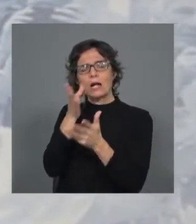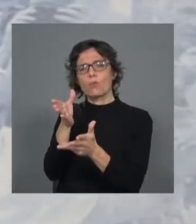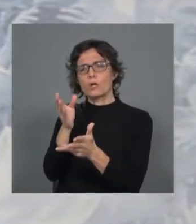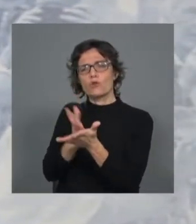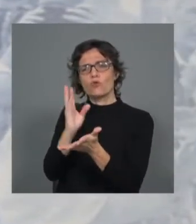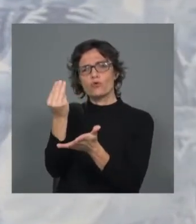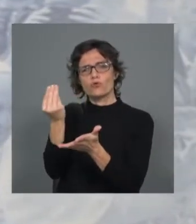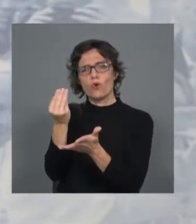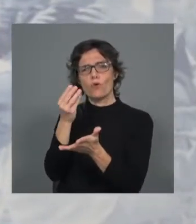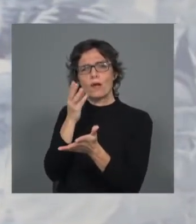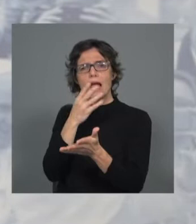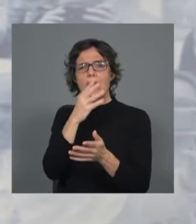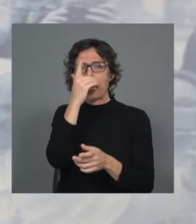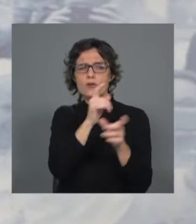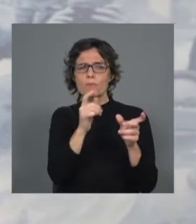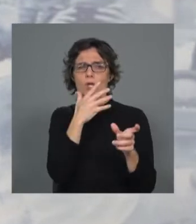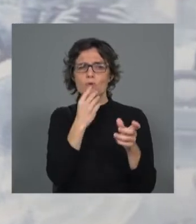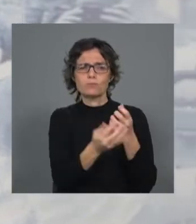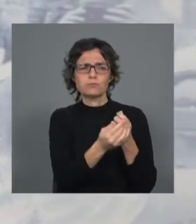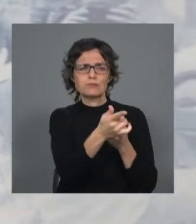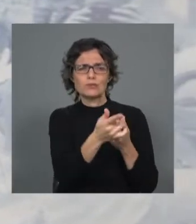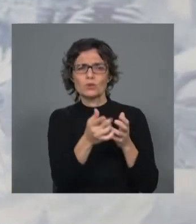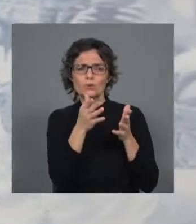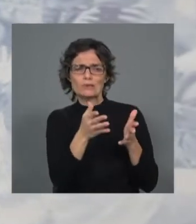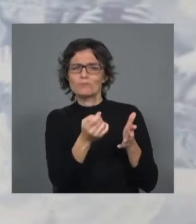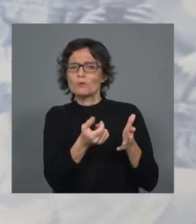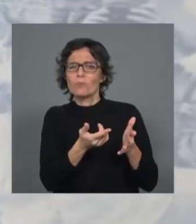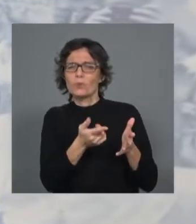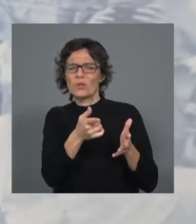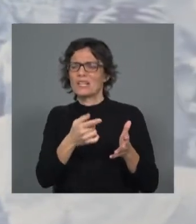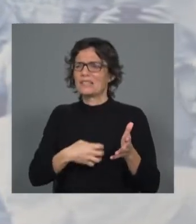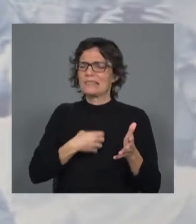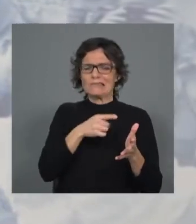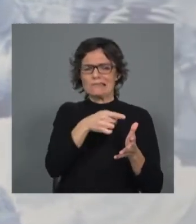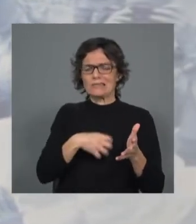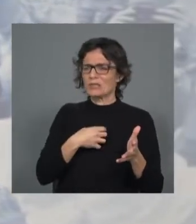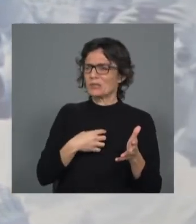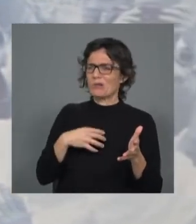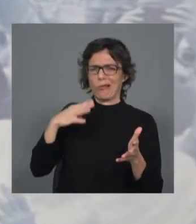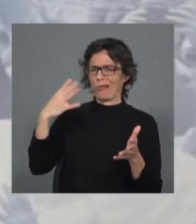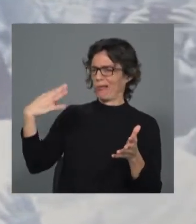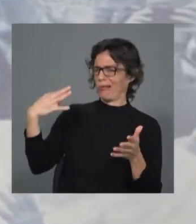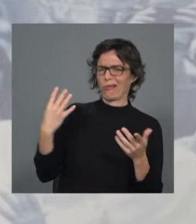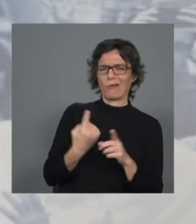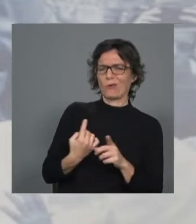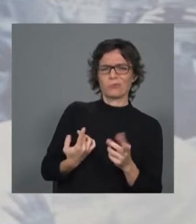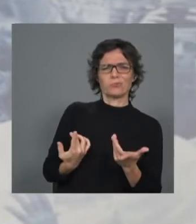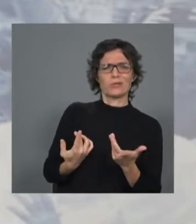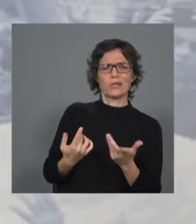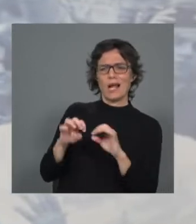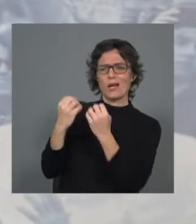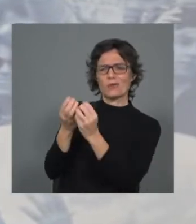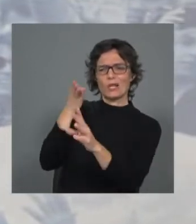são às vezes quase, que sentem-se quase como a mais e não produtivos numa sociedade que apenas promove